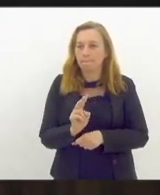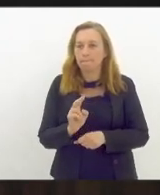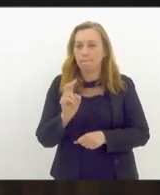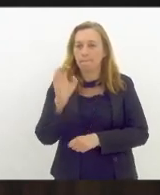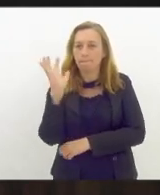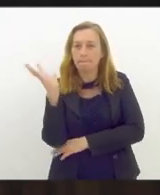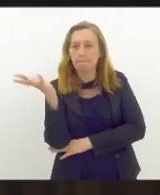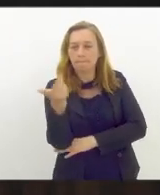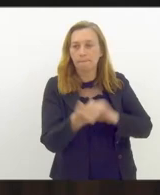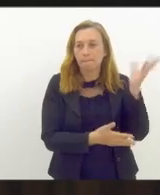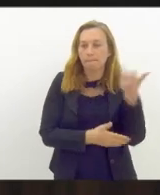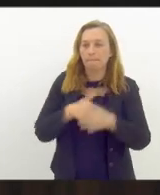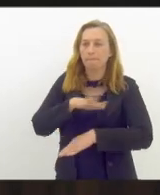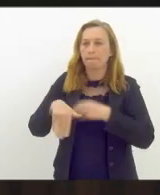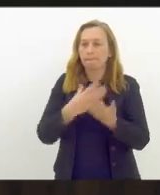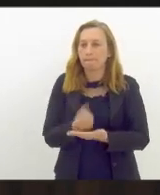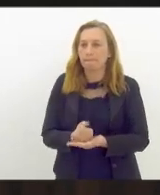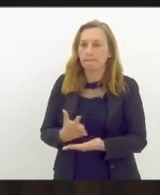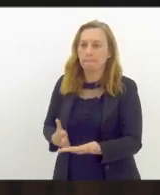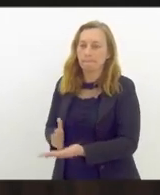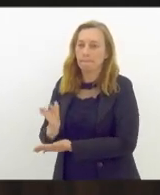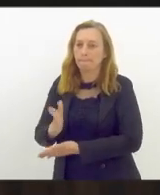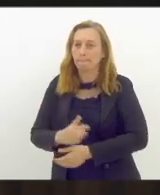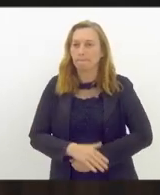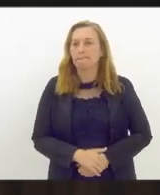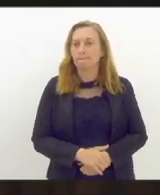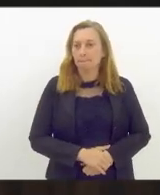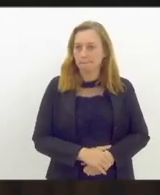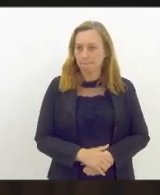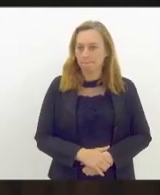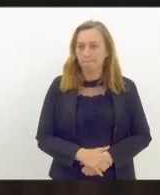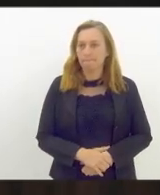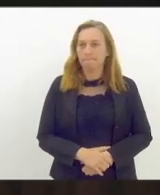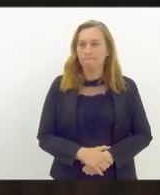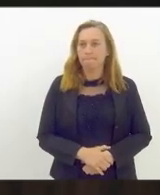Ecológica. Os senhores que aprovam, permaneçam como estão. Aprovado.